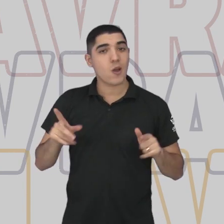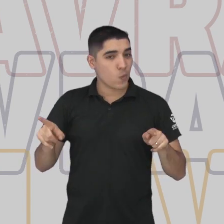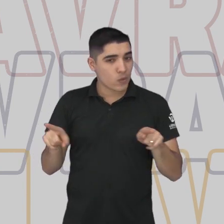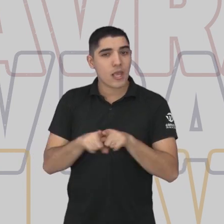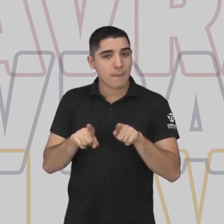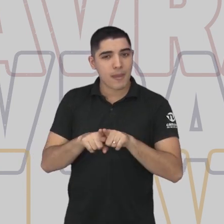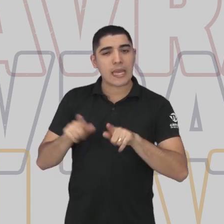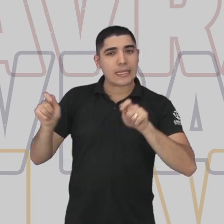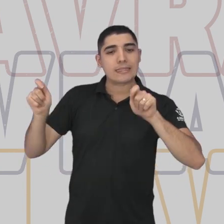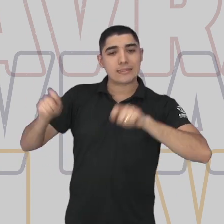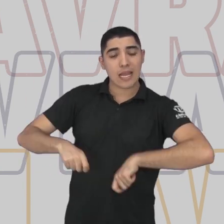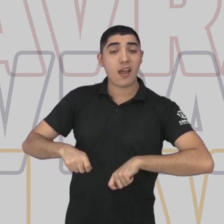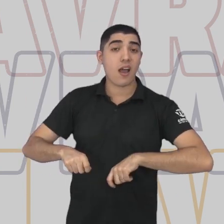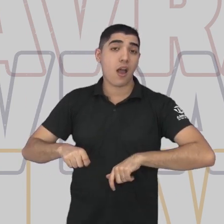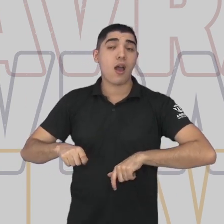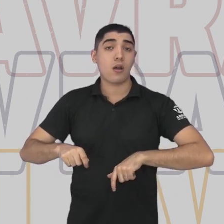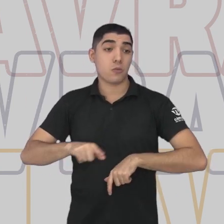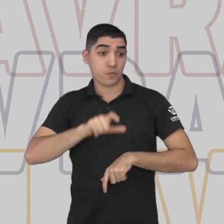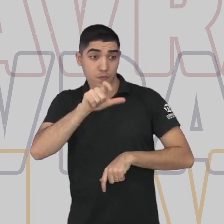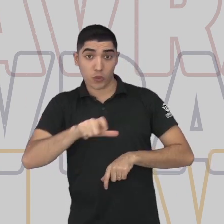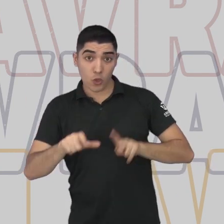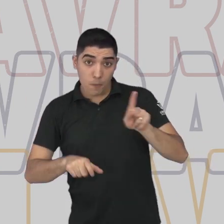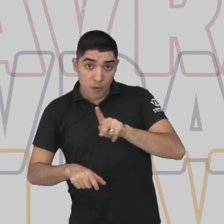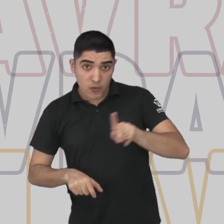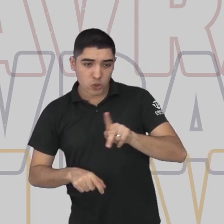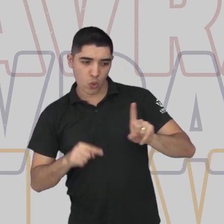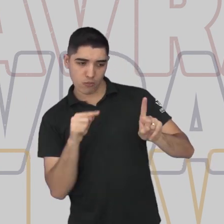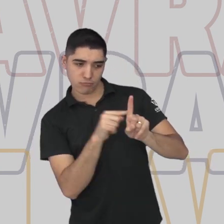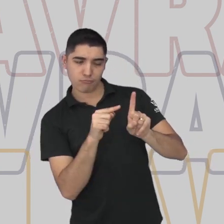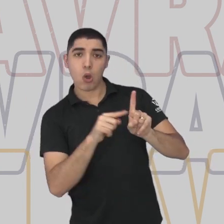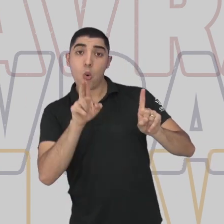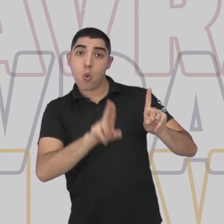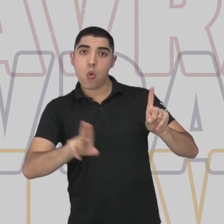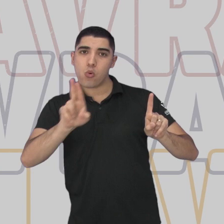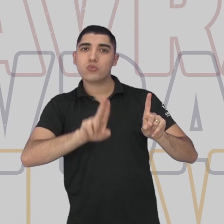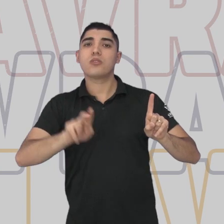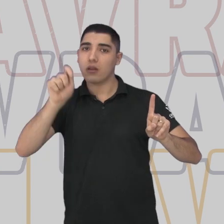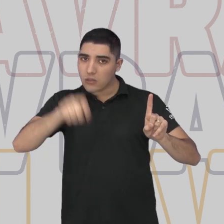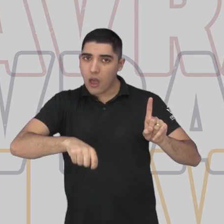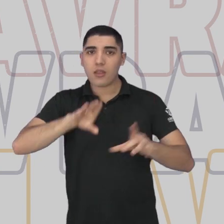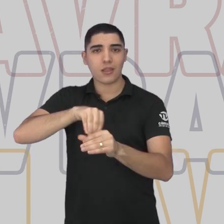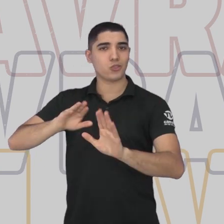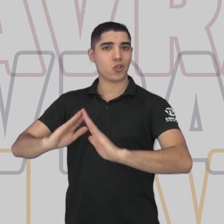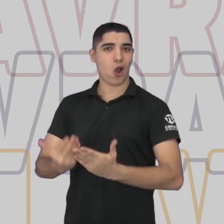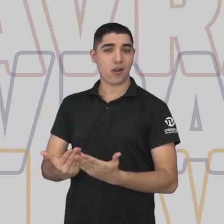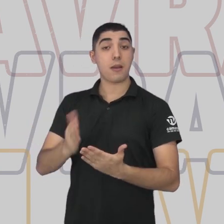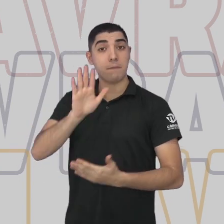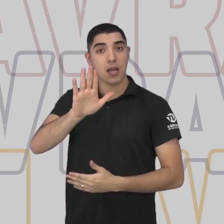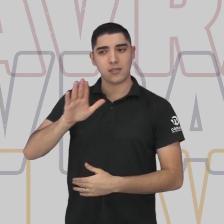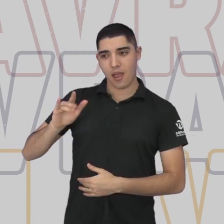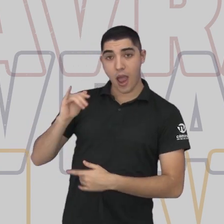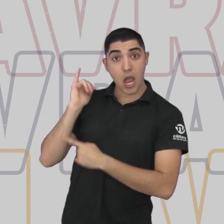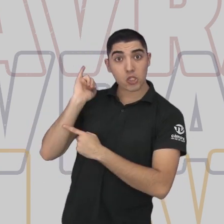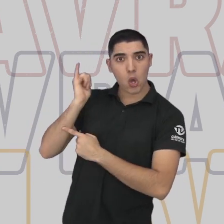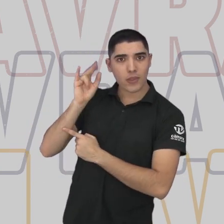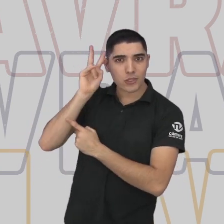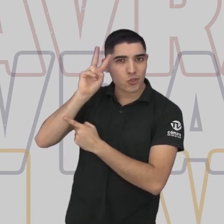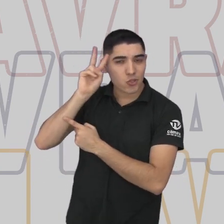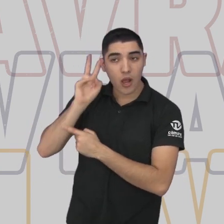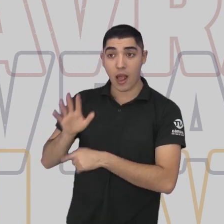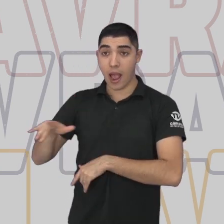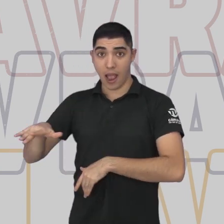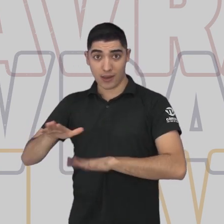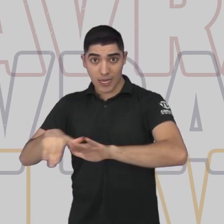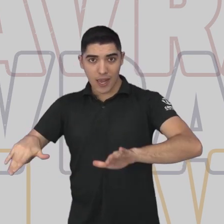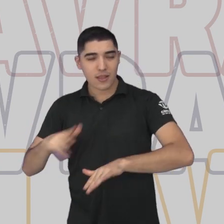traz muitas coisas que, às vezes, o professor usa muito na escola, né? E a criança vê a história, ela se